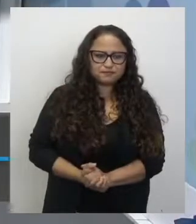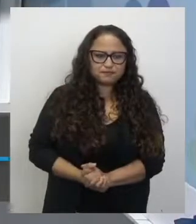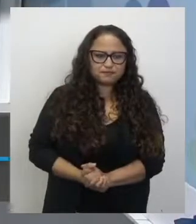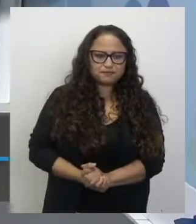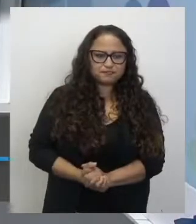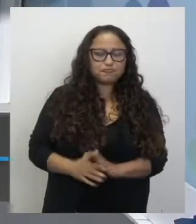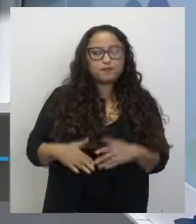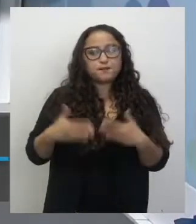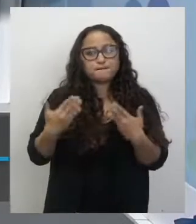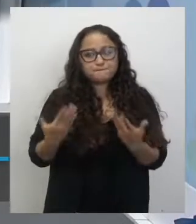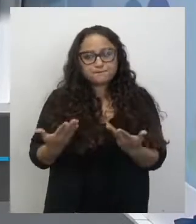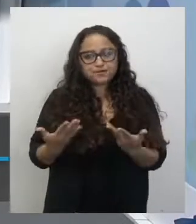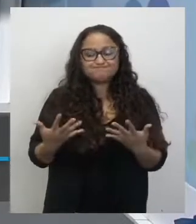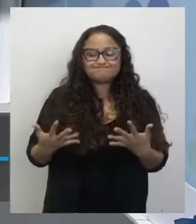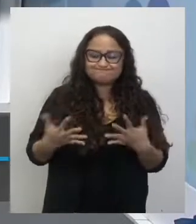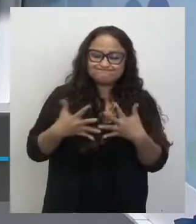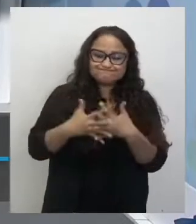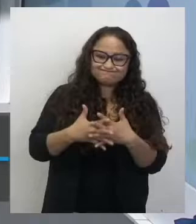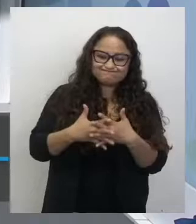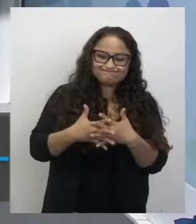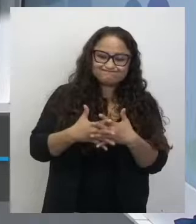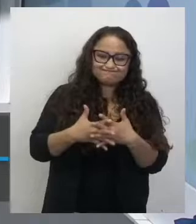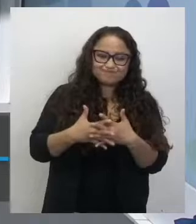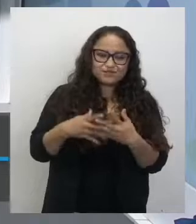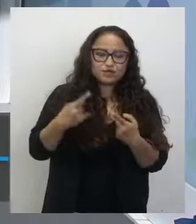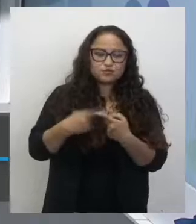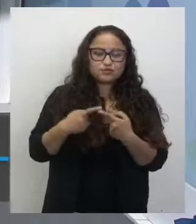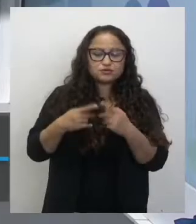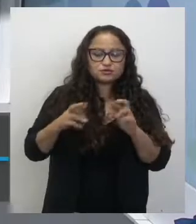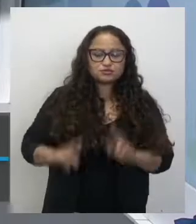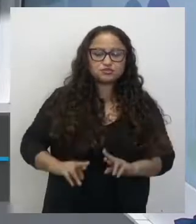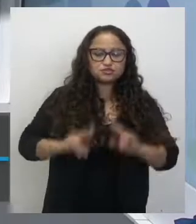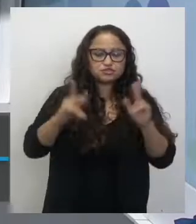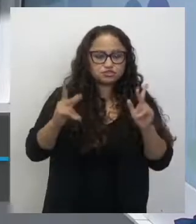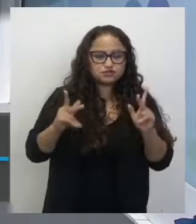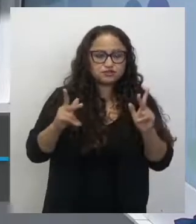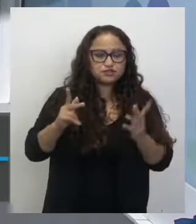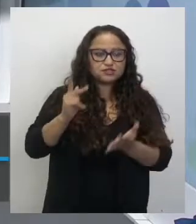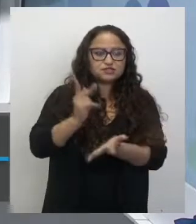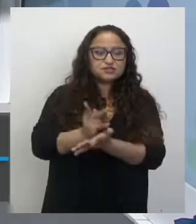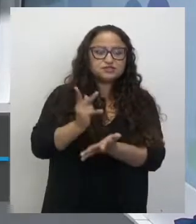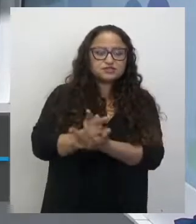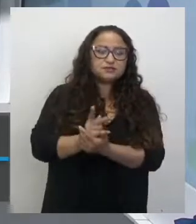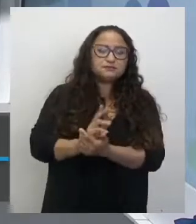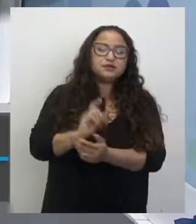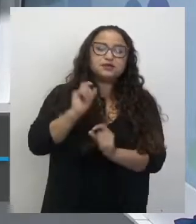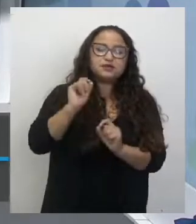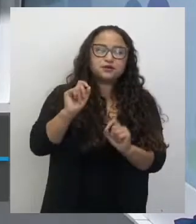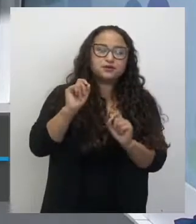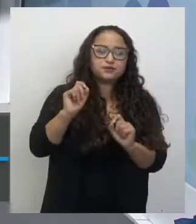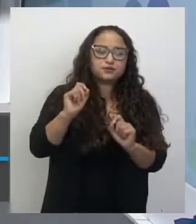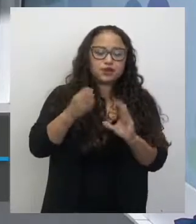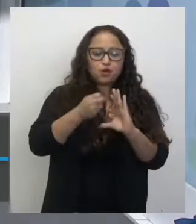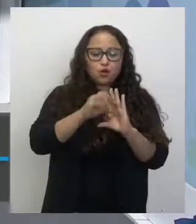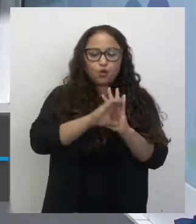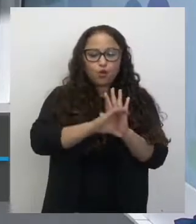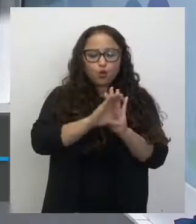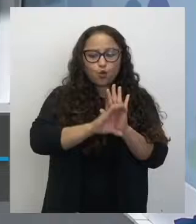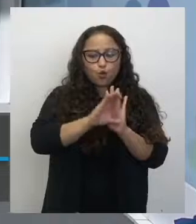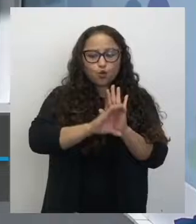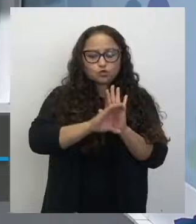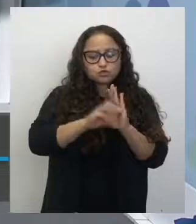é uma questão complicada, né? Porque, por exemplo, a gente falar de diferença, diferença é sempre um conceito, né?